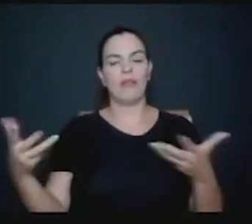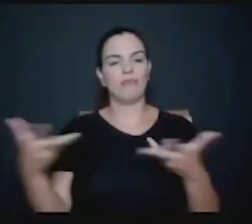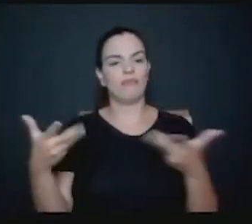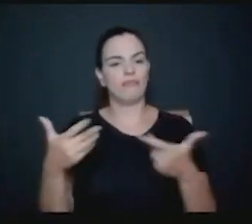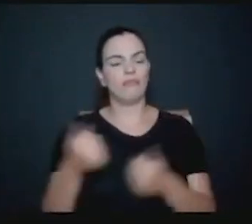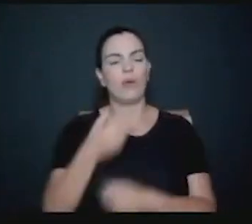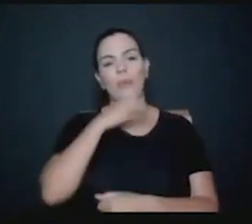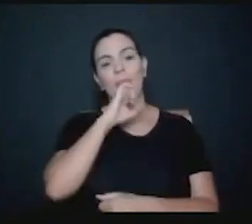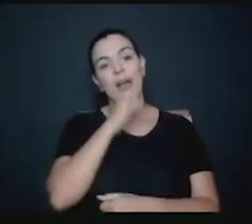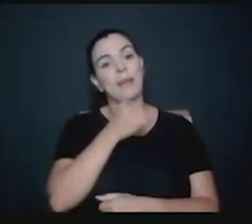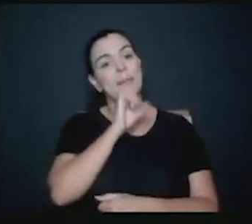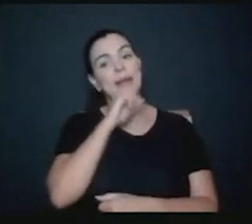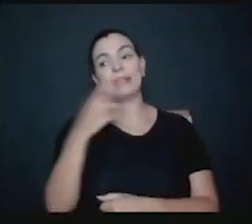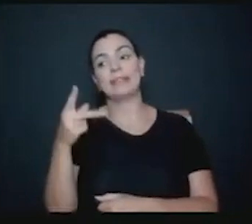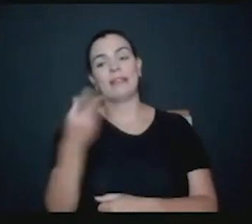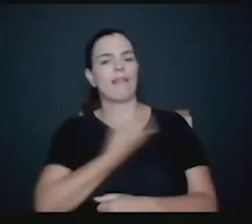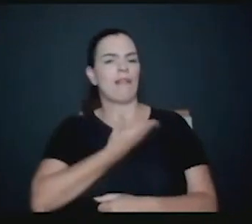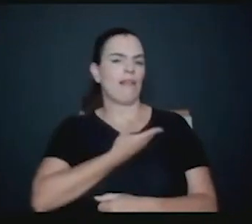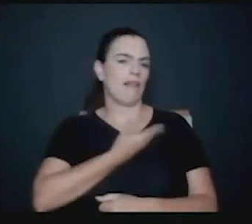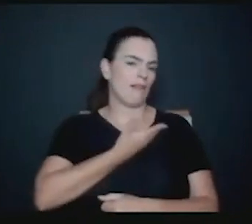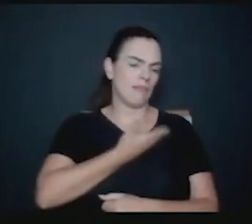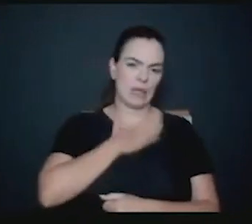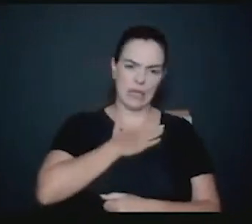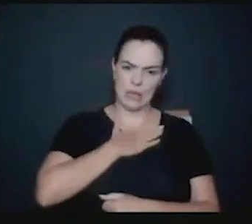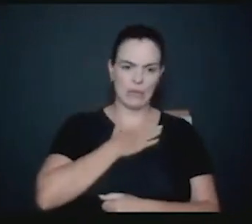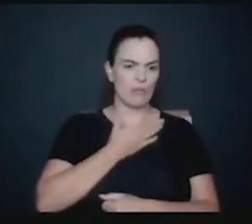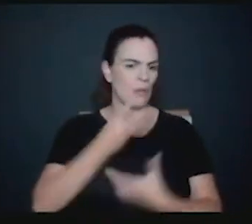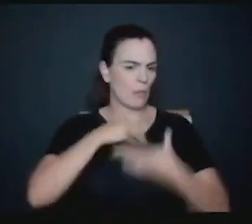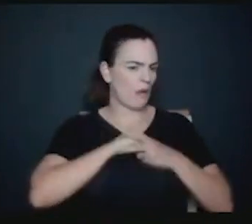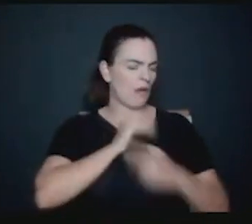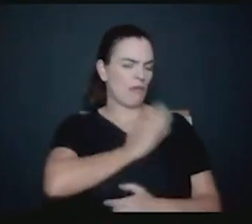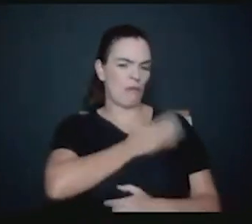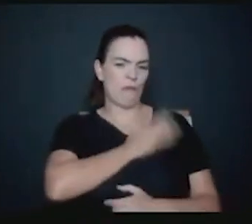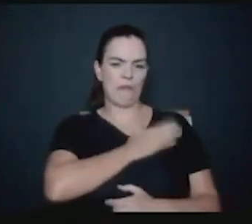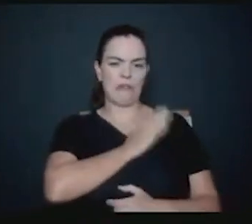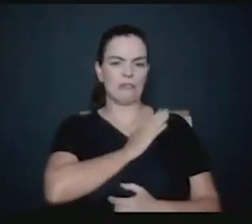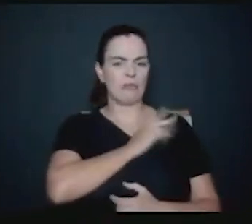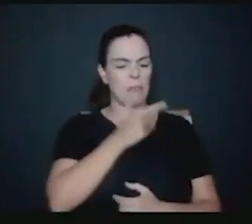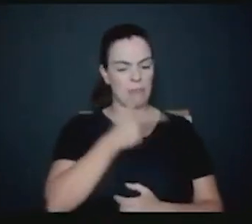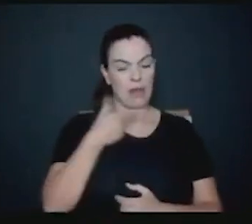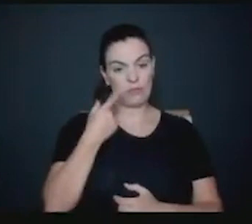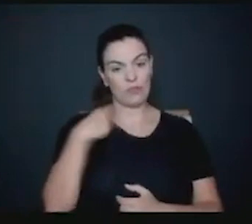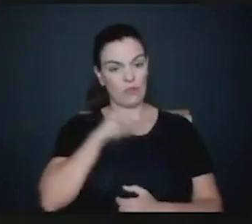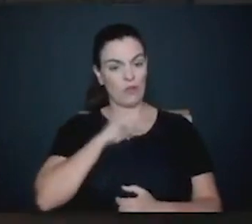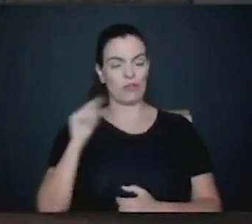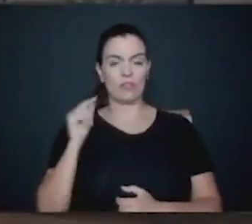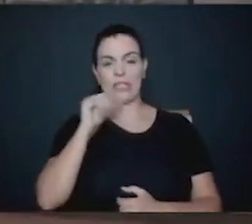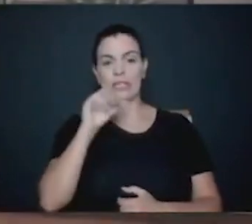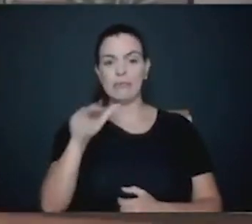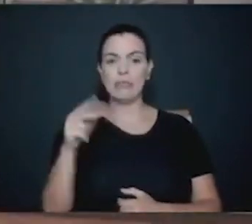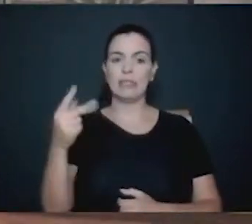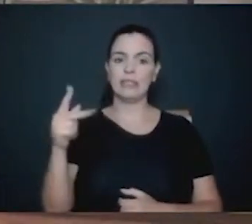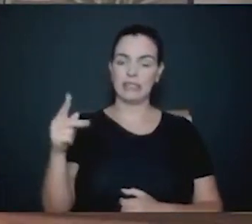amiga, e que eu tenho no meu coração, são nossos pastores, as irmãs dele também, Silmara,